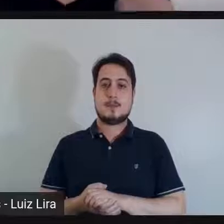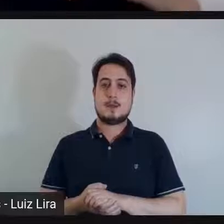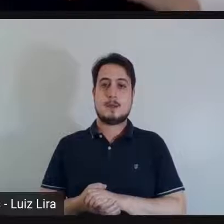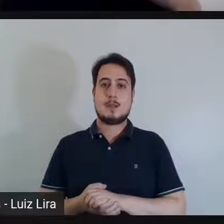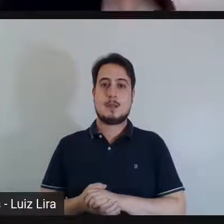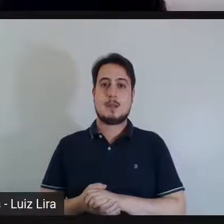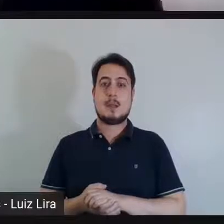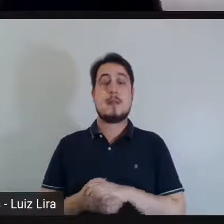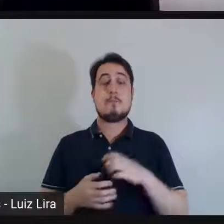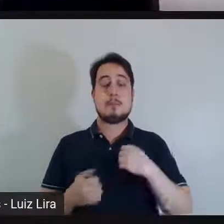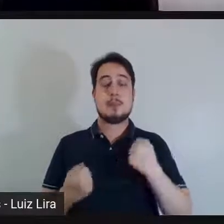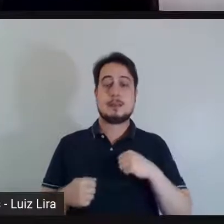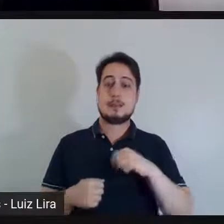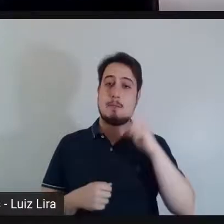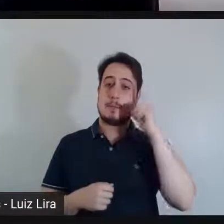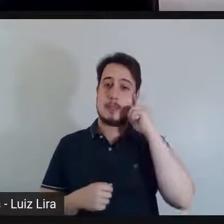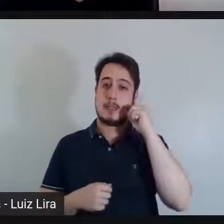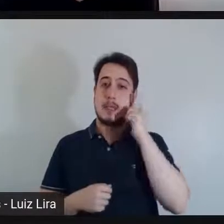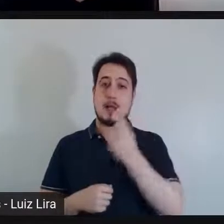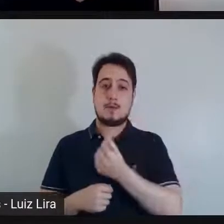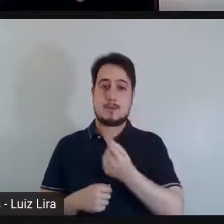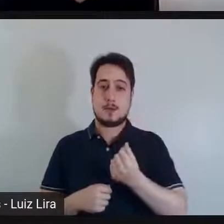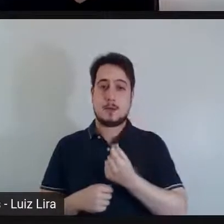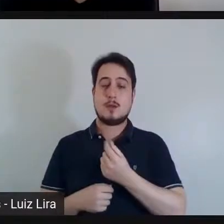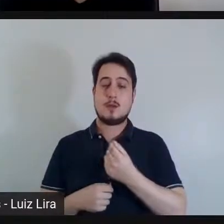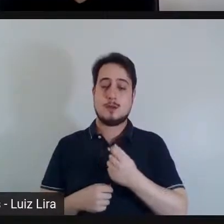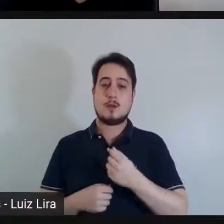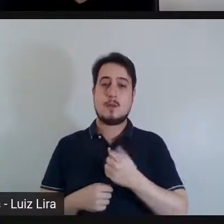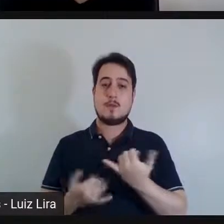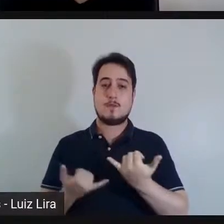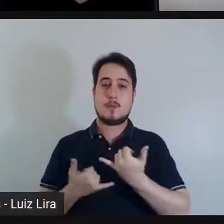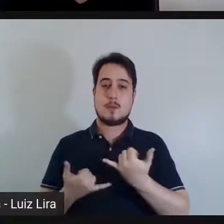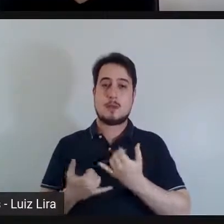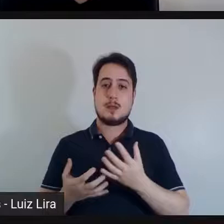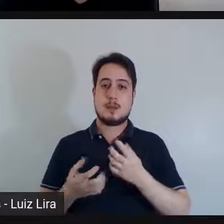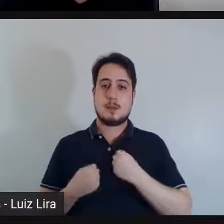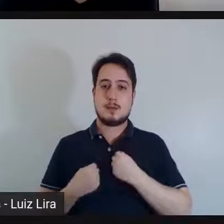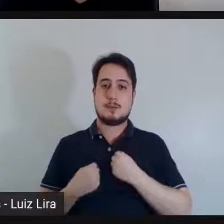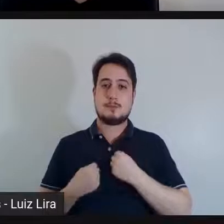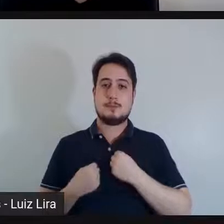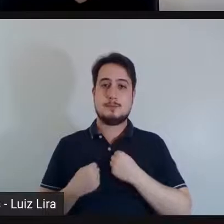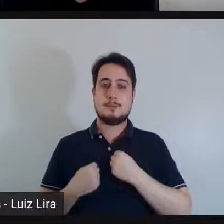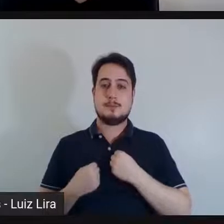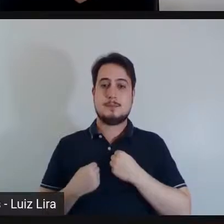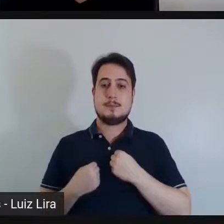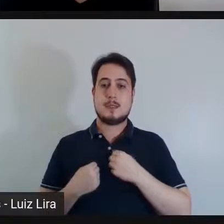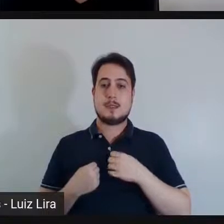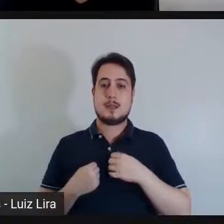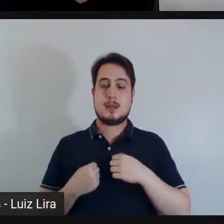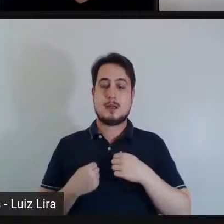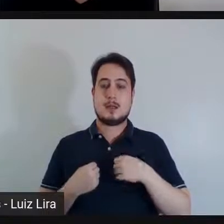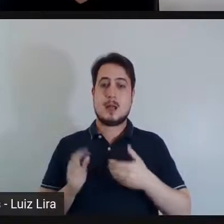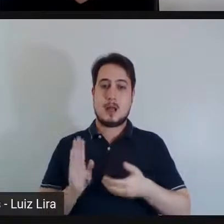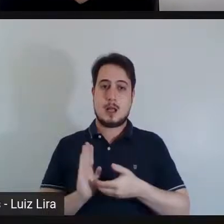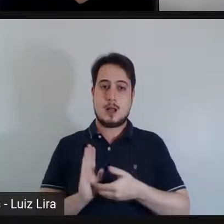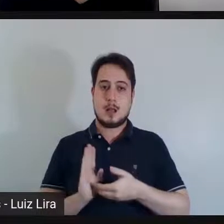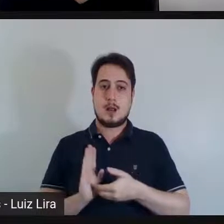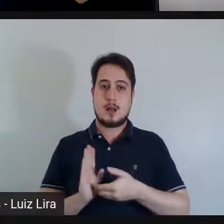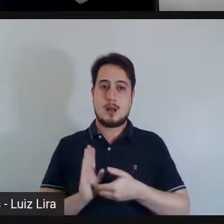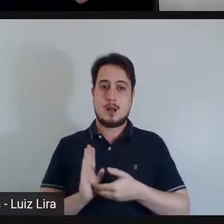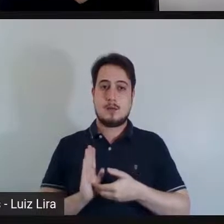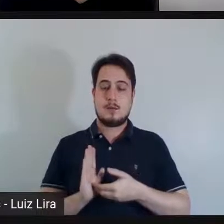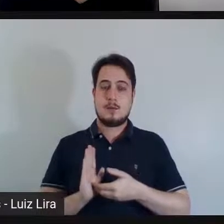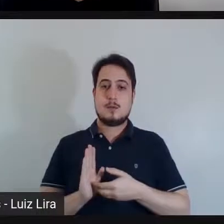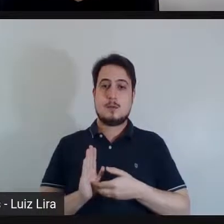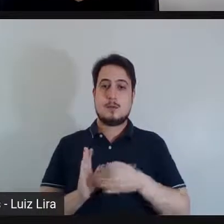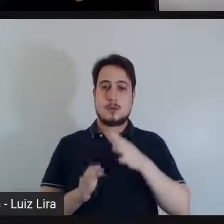de decisão, prescindir dessa informação. Entendeu? Não, é verdade. A Câmara dos Deputados, o conhecimento que eu